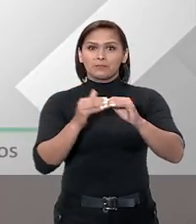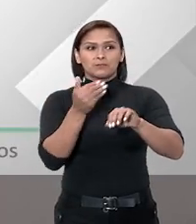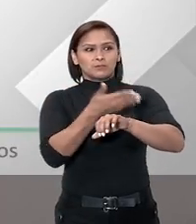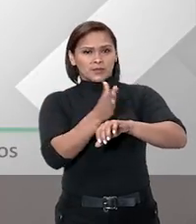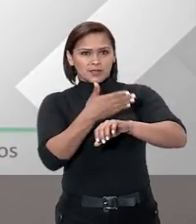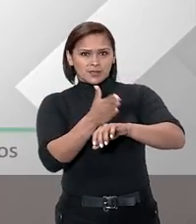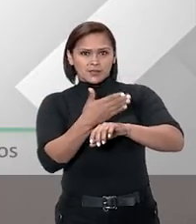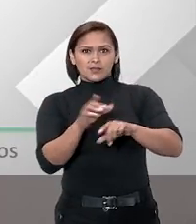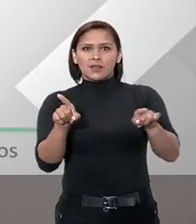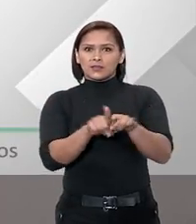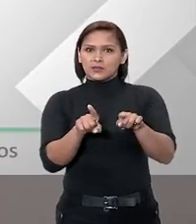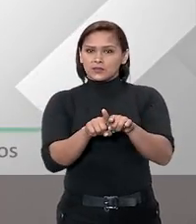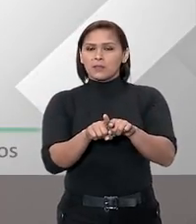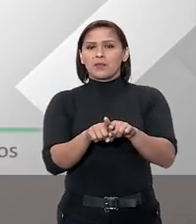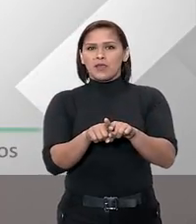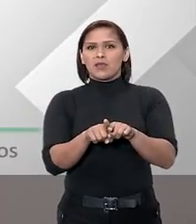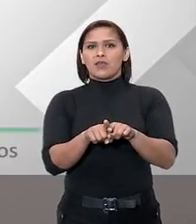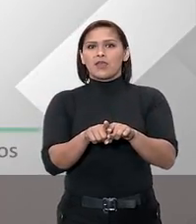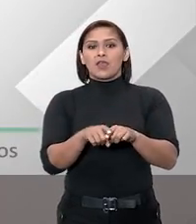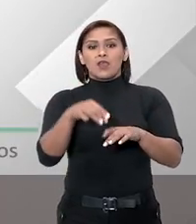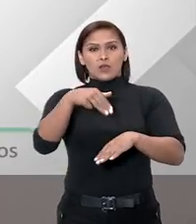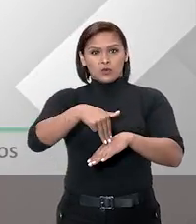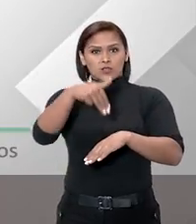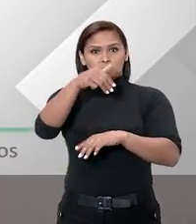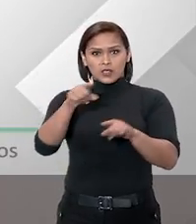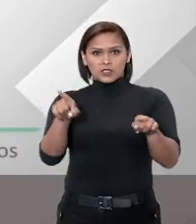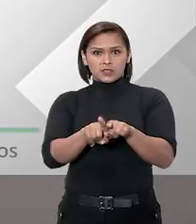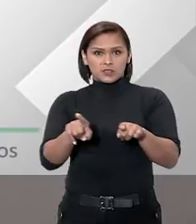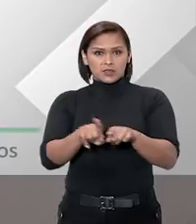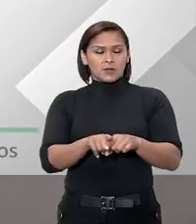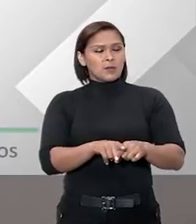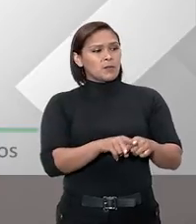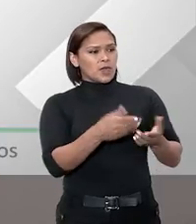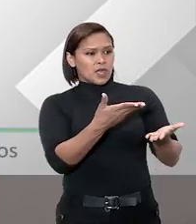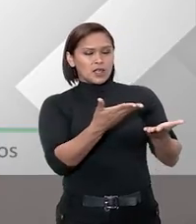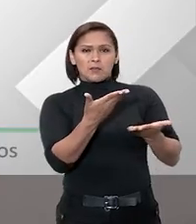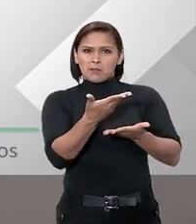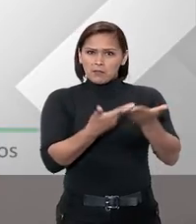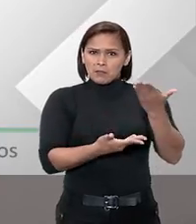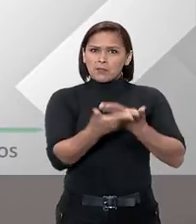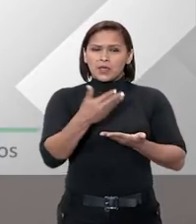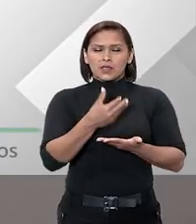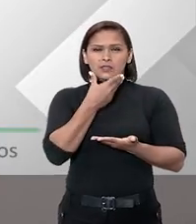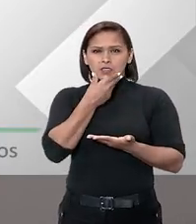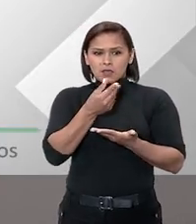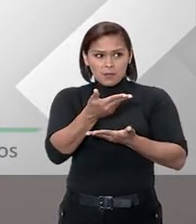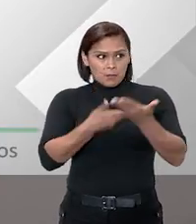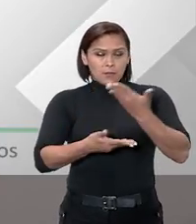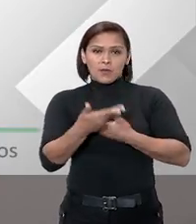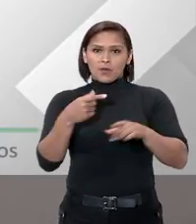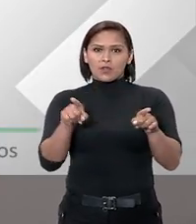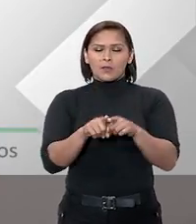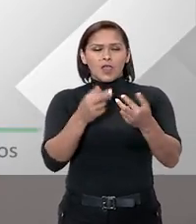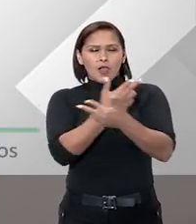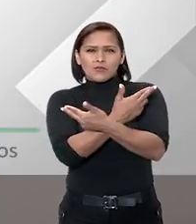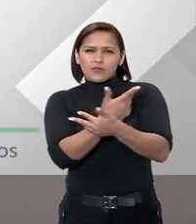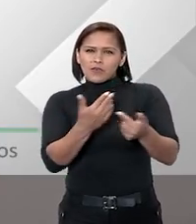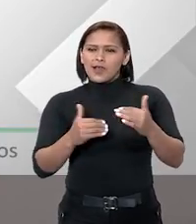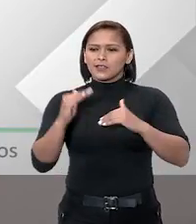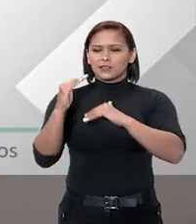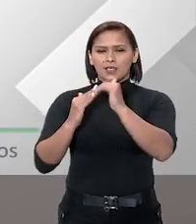capacitados. Inclusive também os magistrados, acho que o doutor também participou, né, deve ter participado de